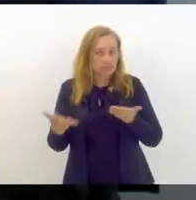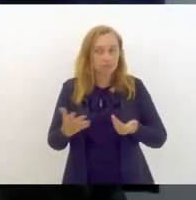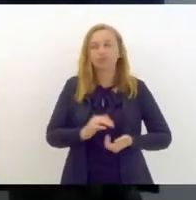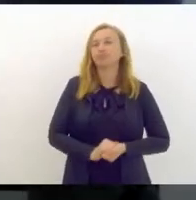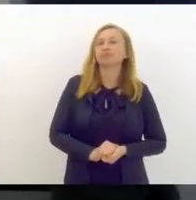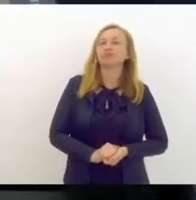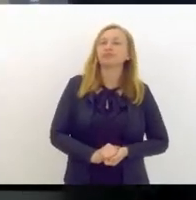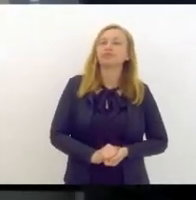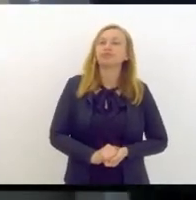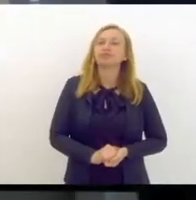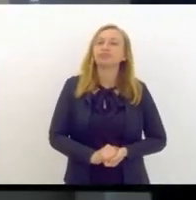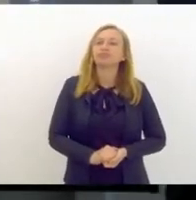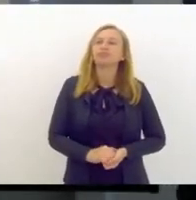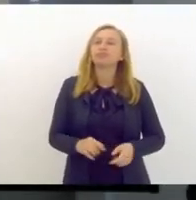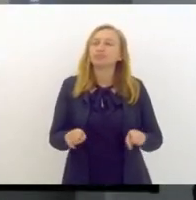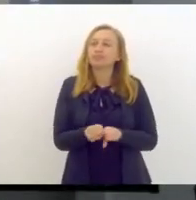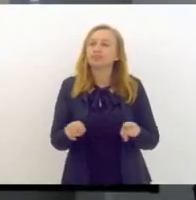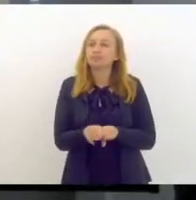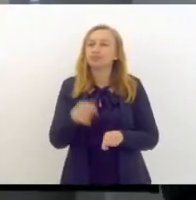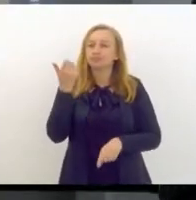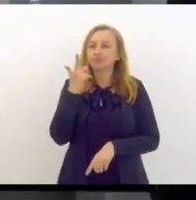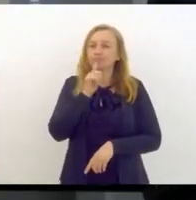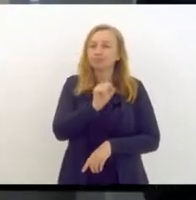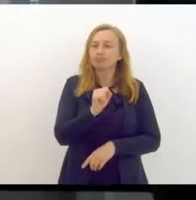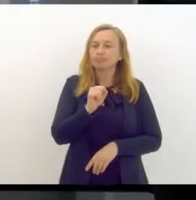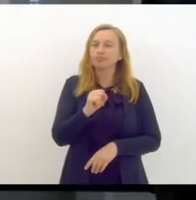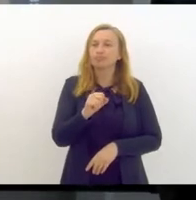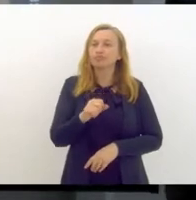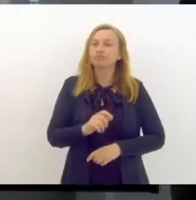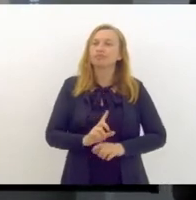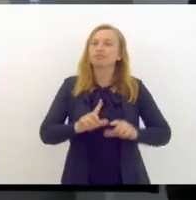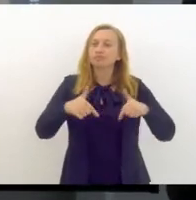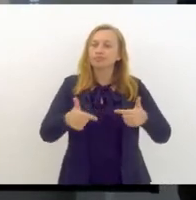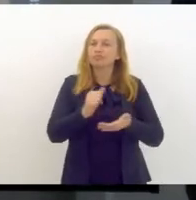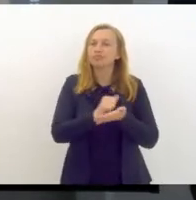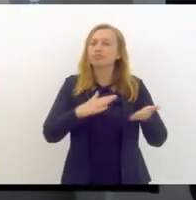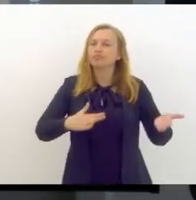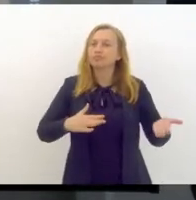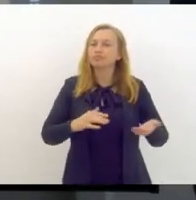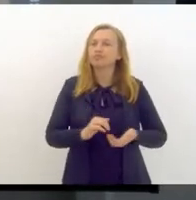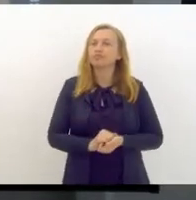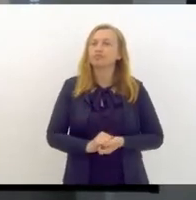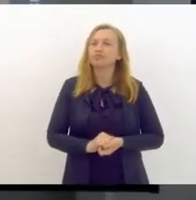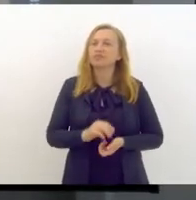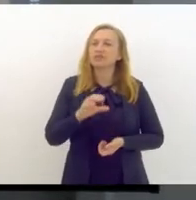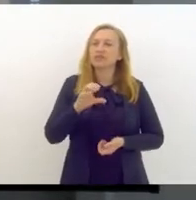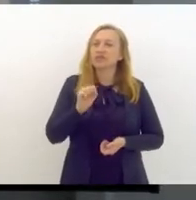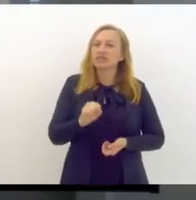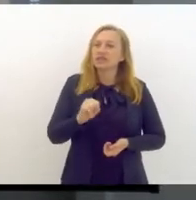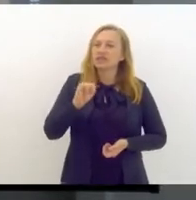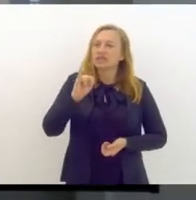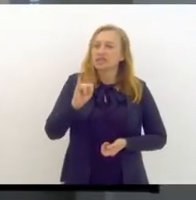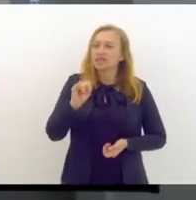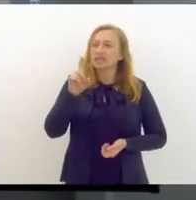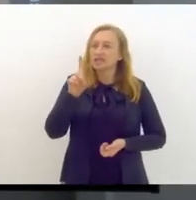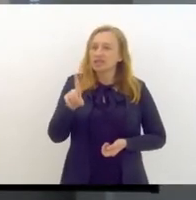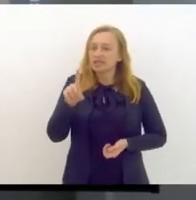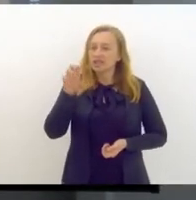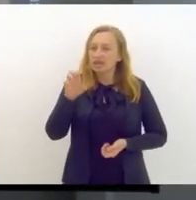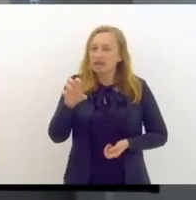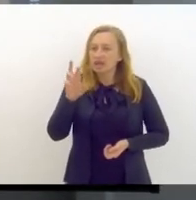decreto. A gente também conseguiu se manifestar em atividade de siderurgia, isso aqui é um dos polos